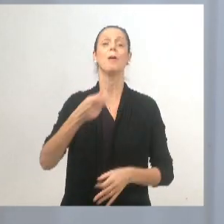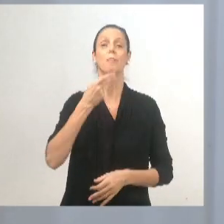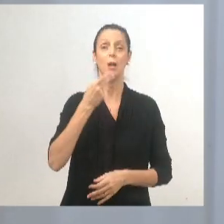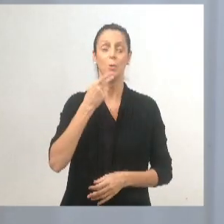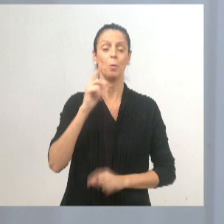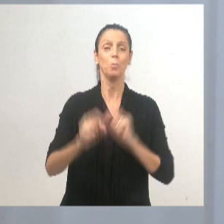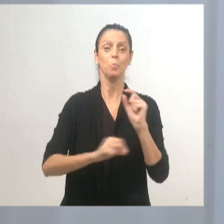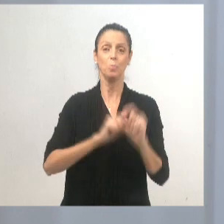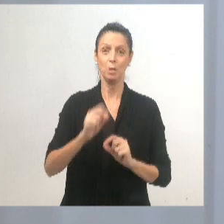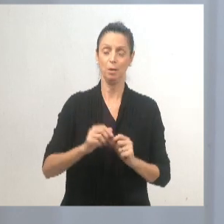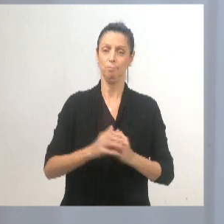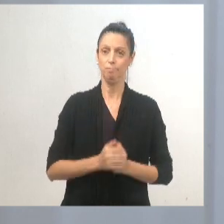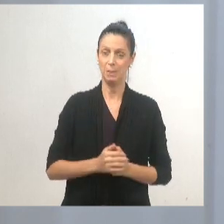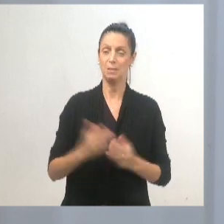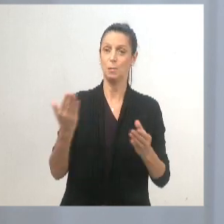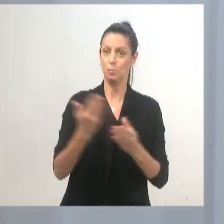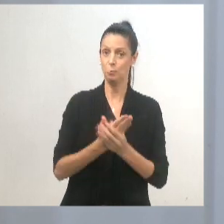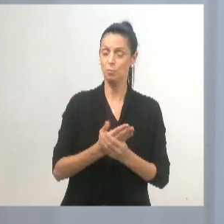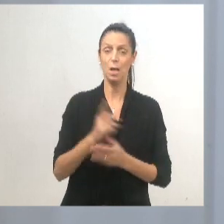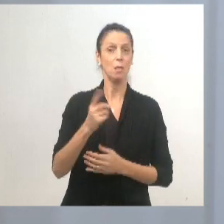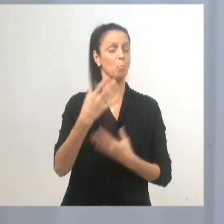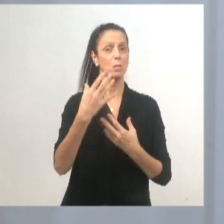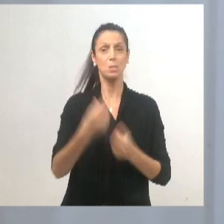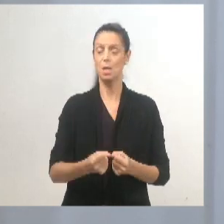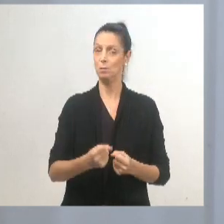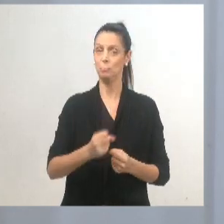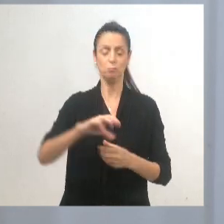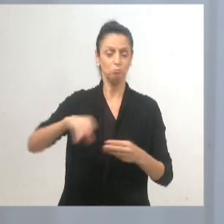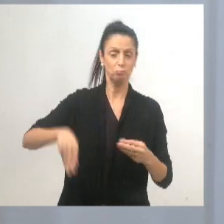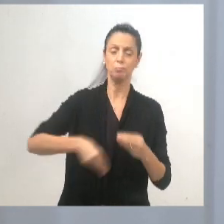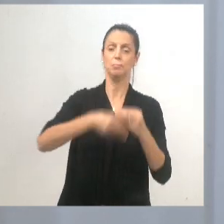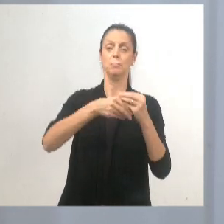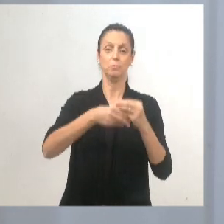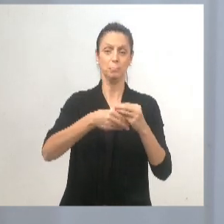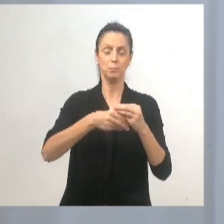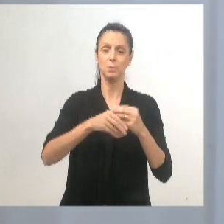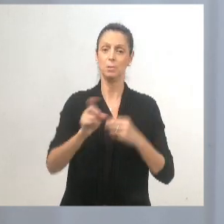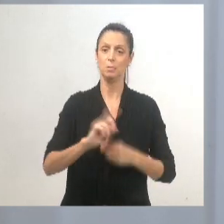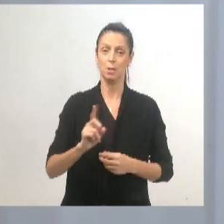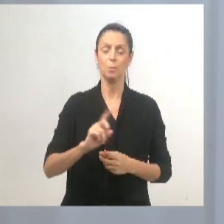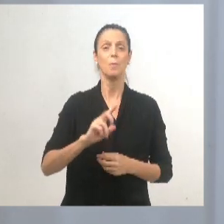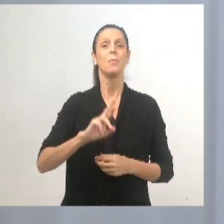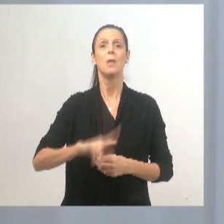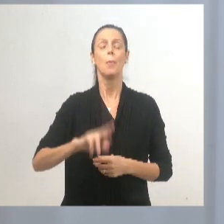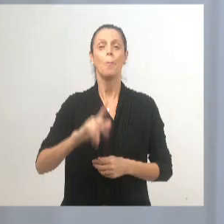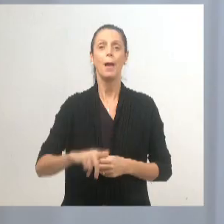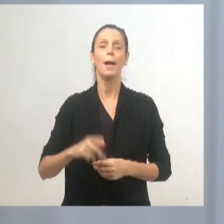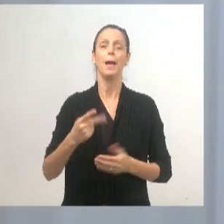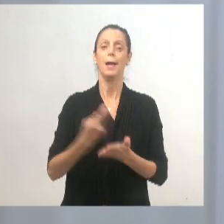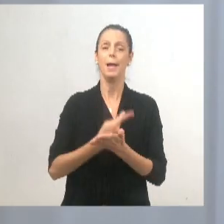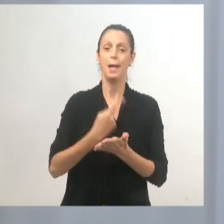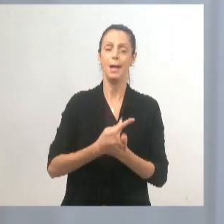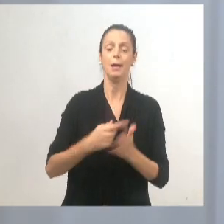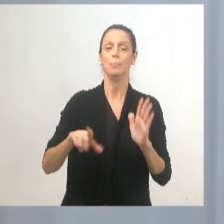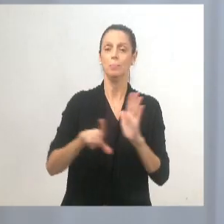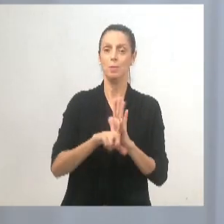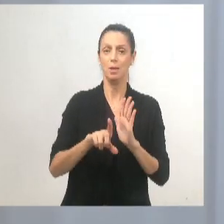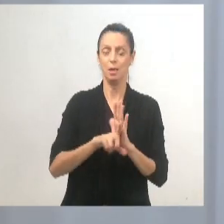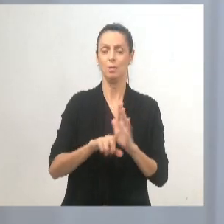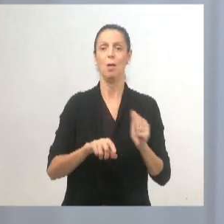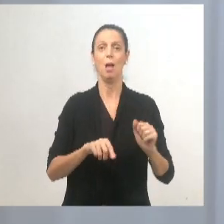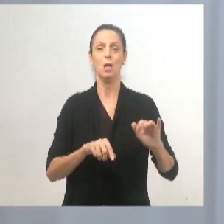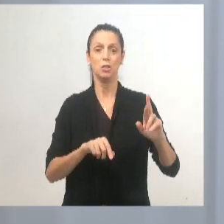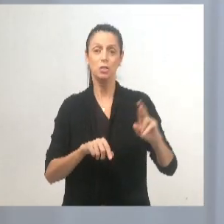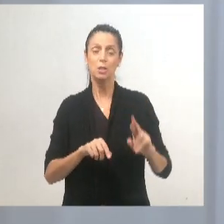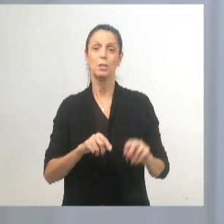Pública negou a liminar contra o reajuste e foi claro. Não há indícios de ilegalidade e os atos administrativos da agência têm